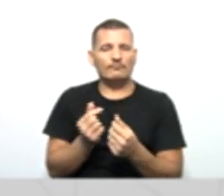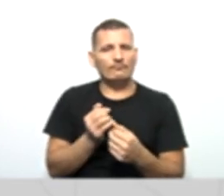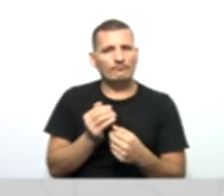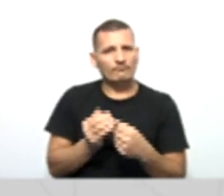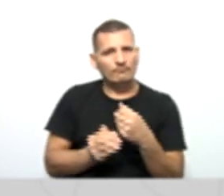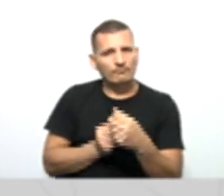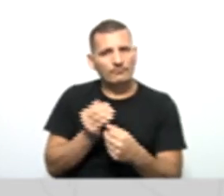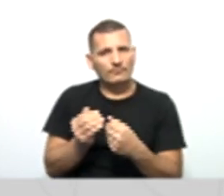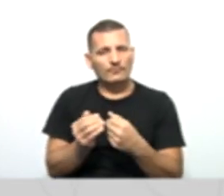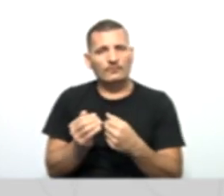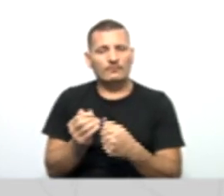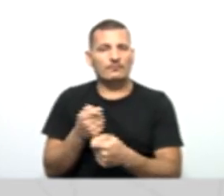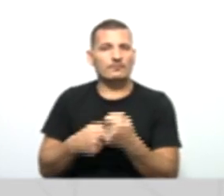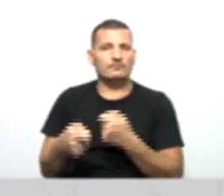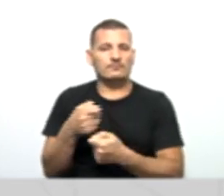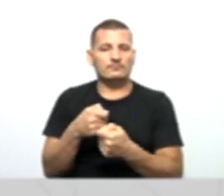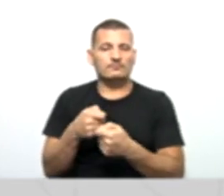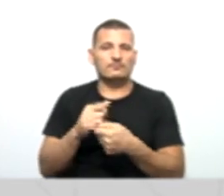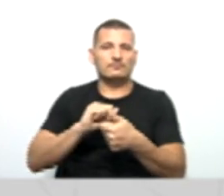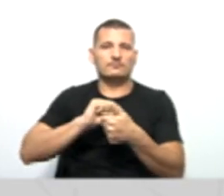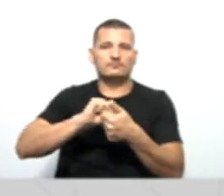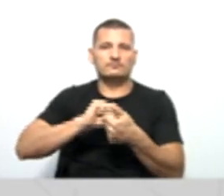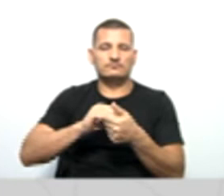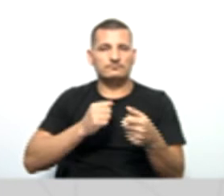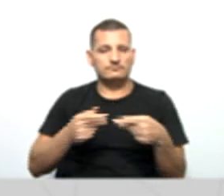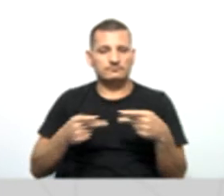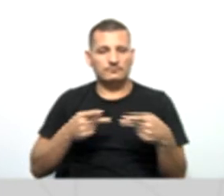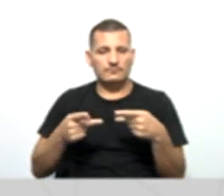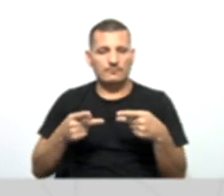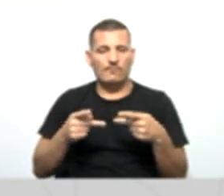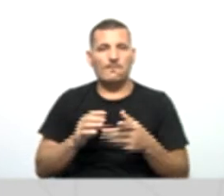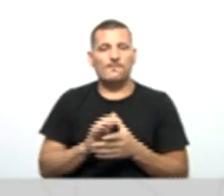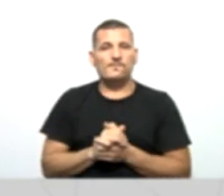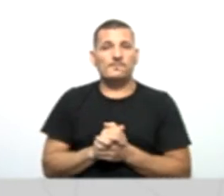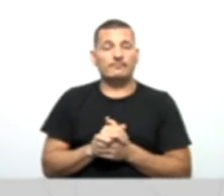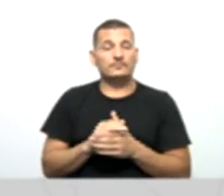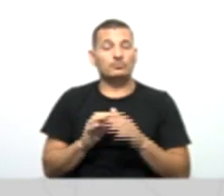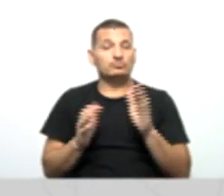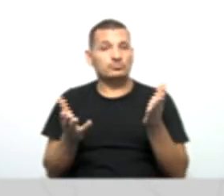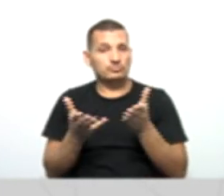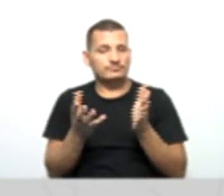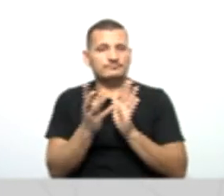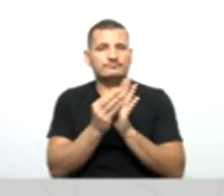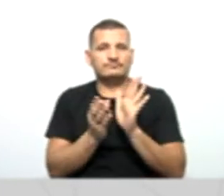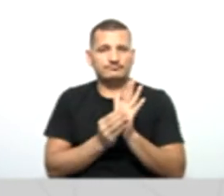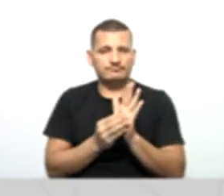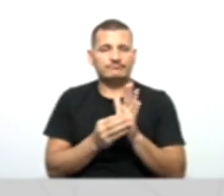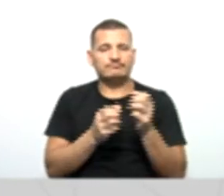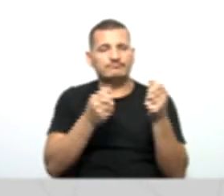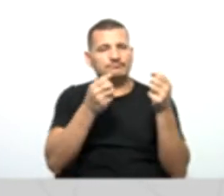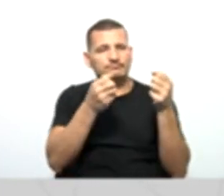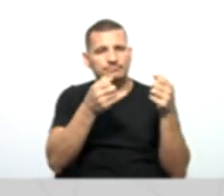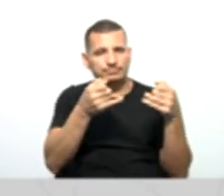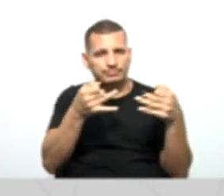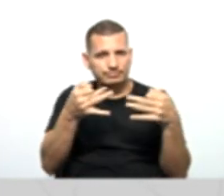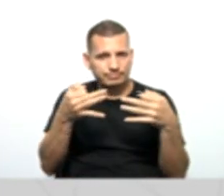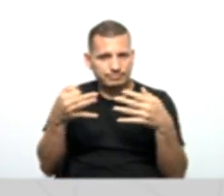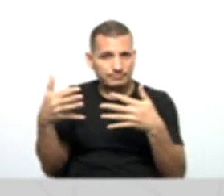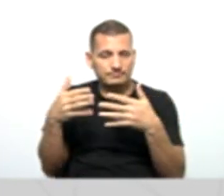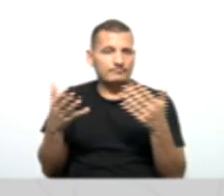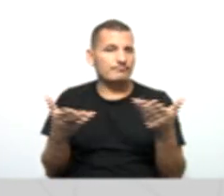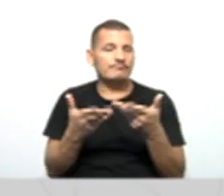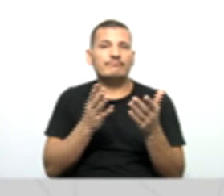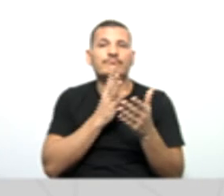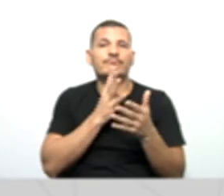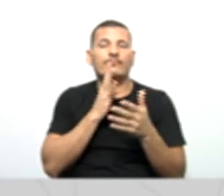gestão da qualidade do projeto. Isso aí é o que a gente vai estar abordando ao longo da nossa aula. E agora a gente vai conhecer quais são